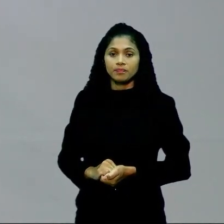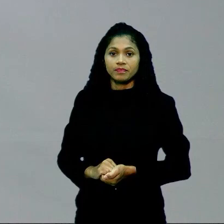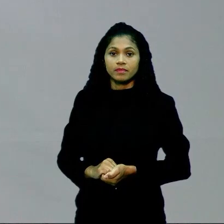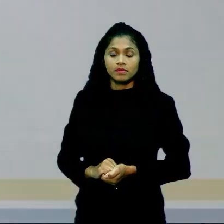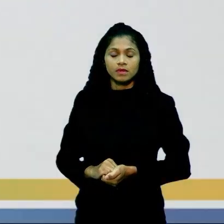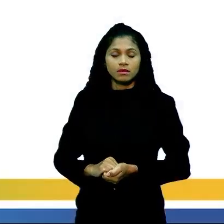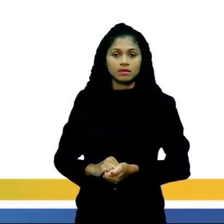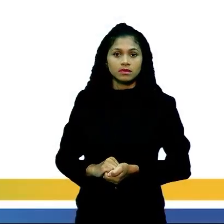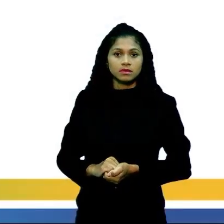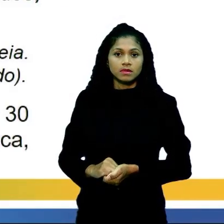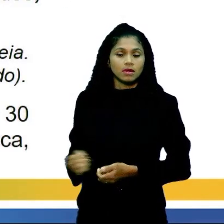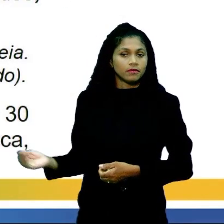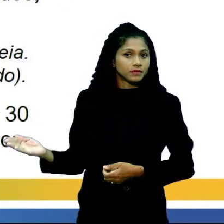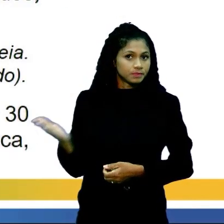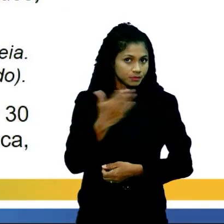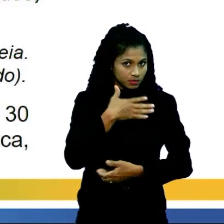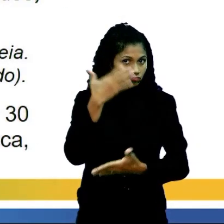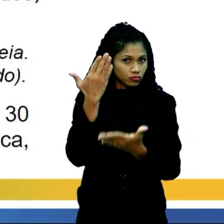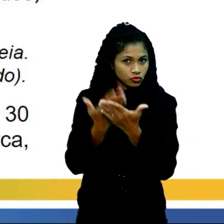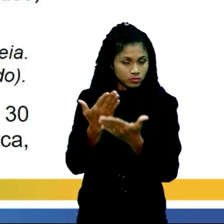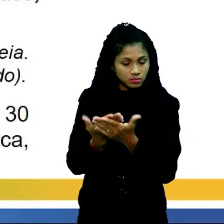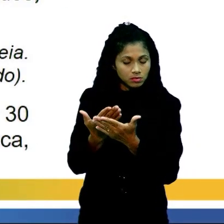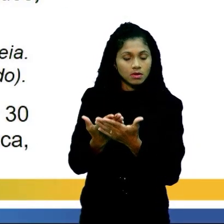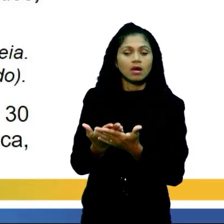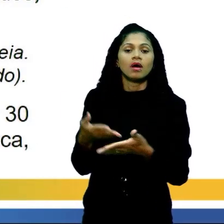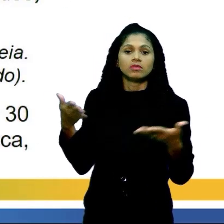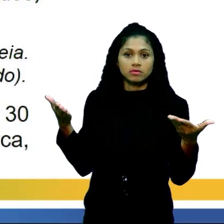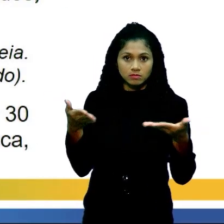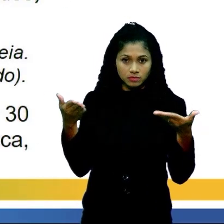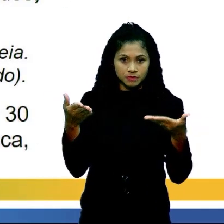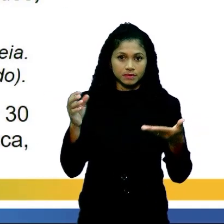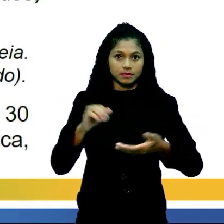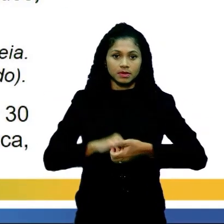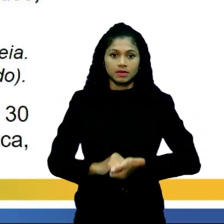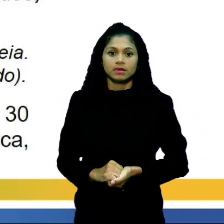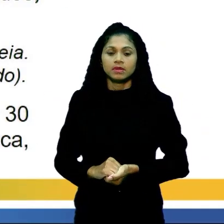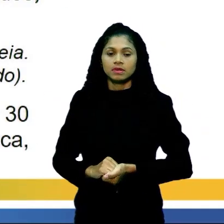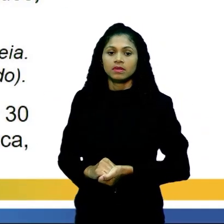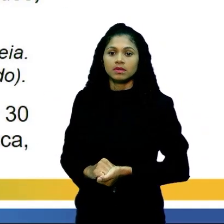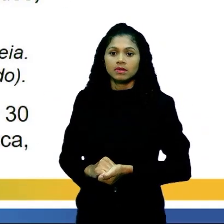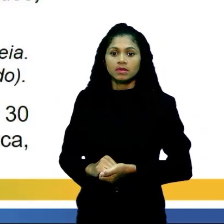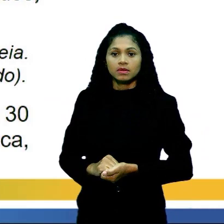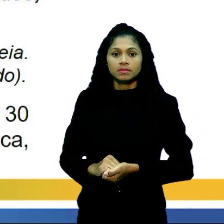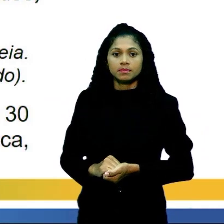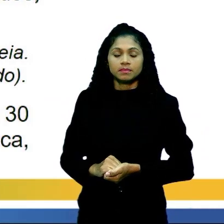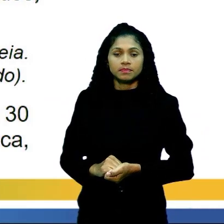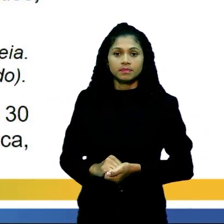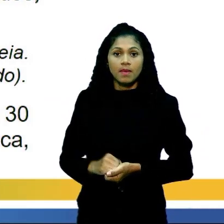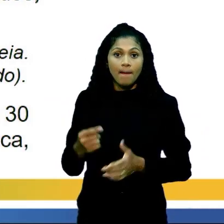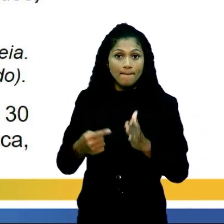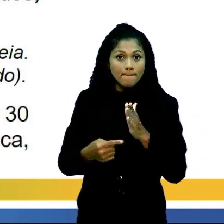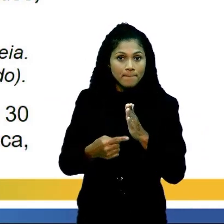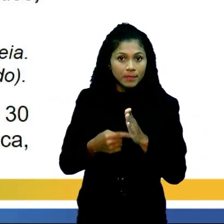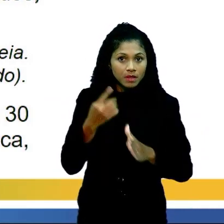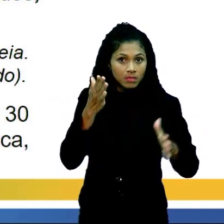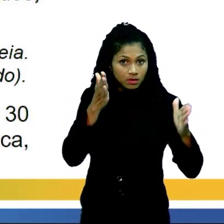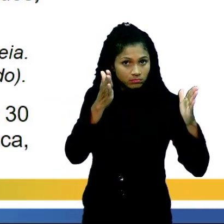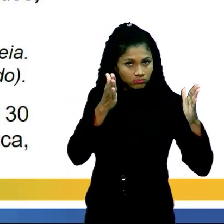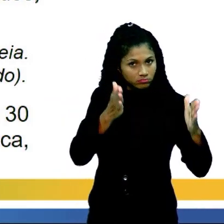vamos lá, a nossa aula. Essa é a nossa primeira parte,